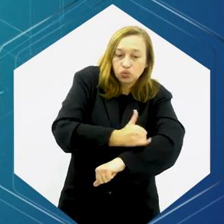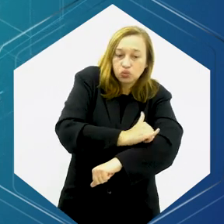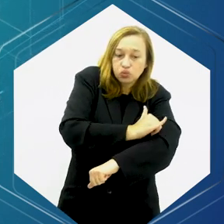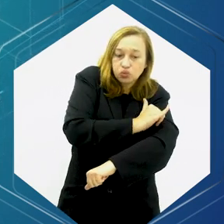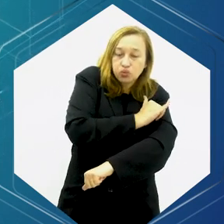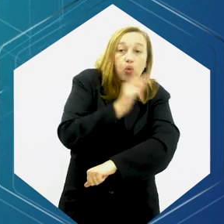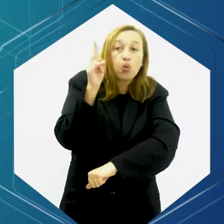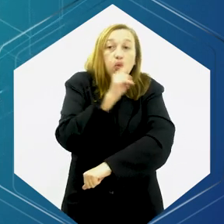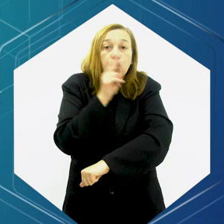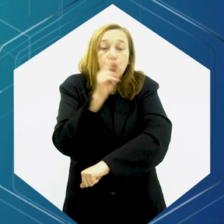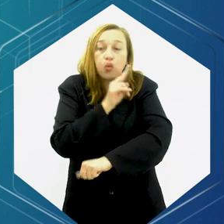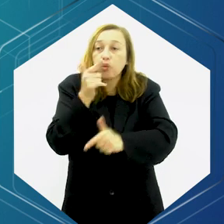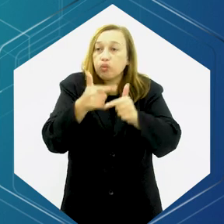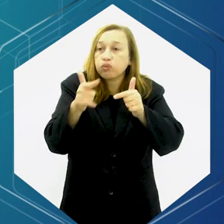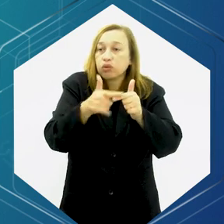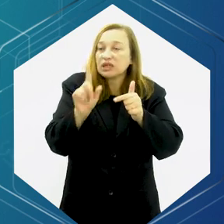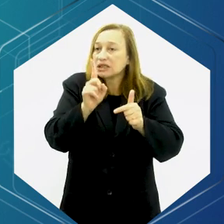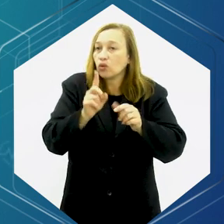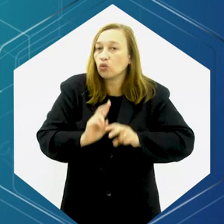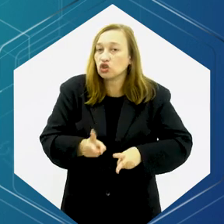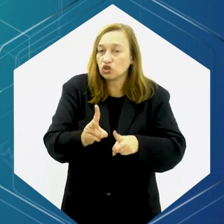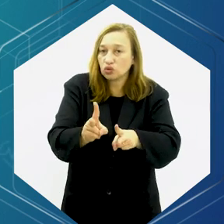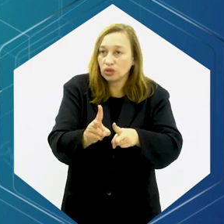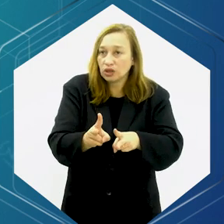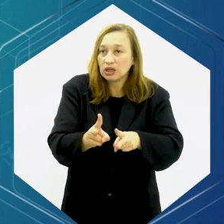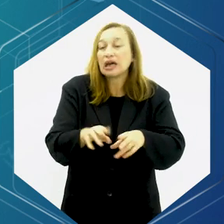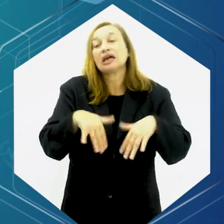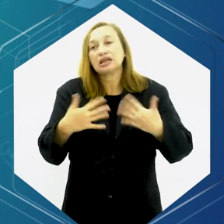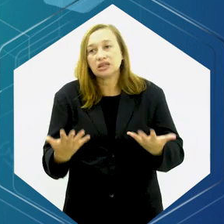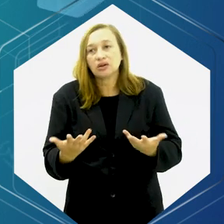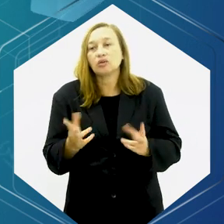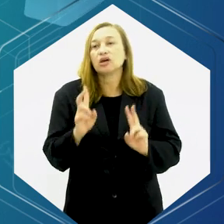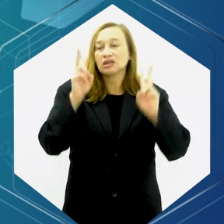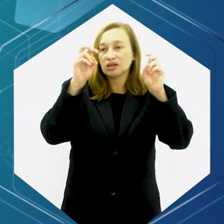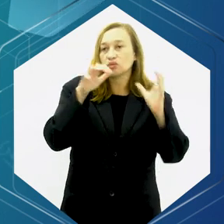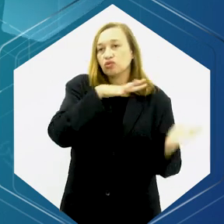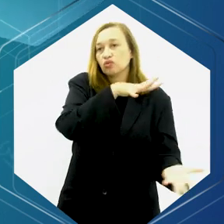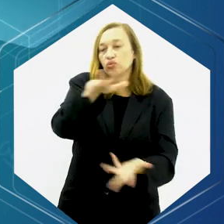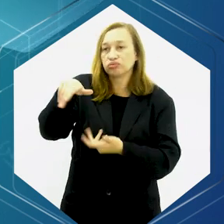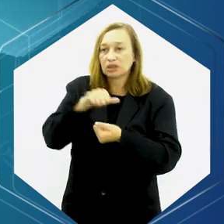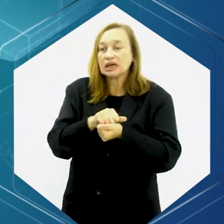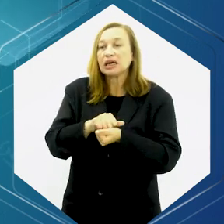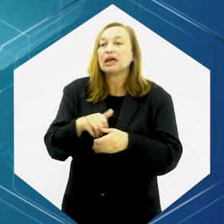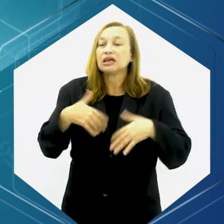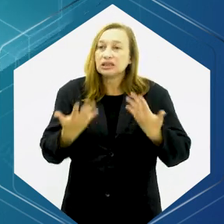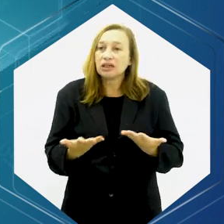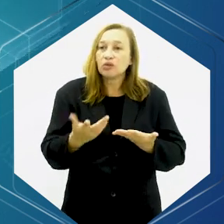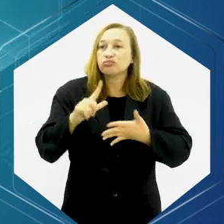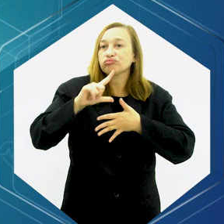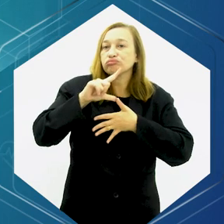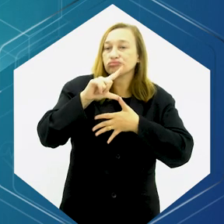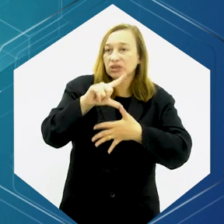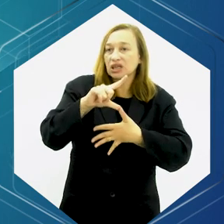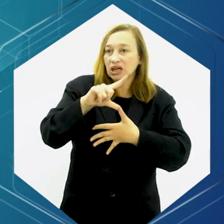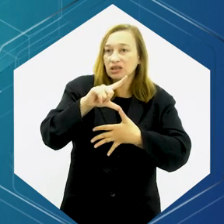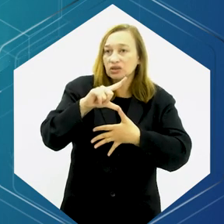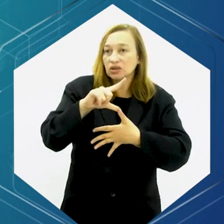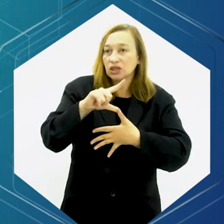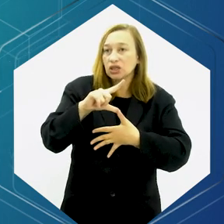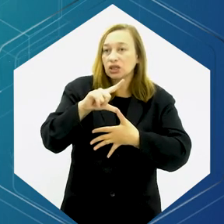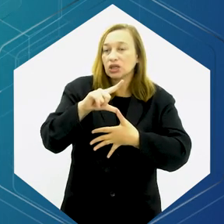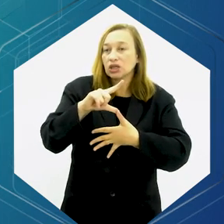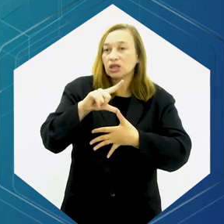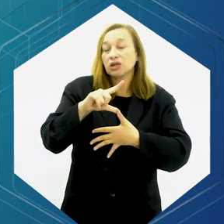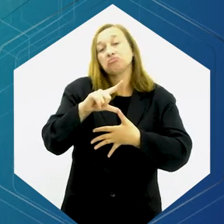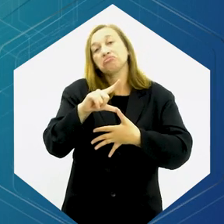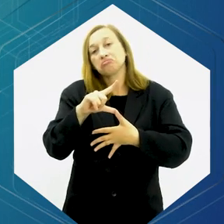ou a emergência desse problema não continue piorando tá Então essa é a situação Mundial então nós diríamos que na América Latina